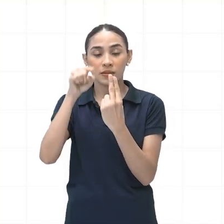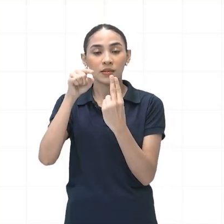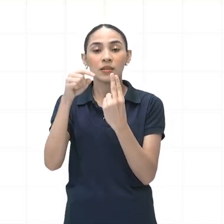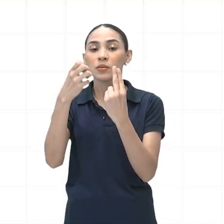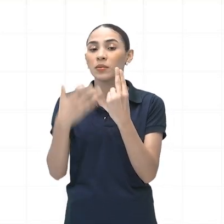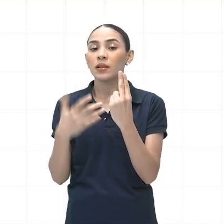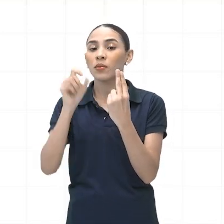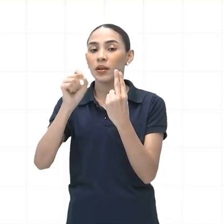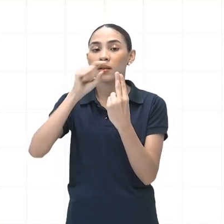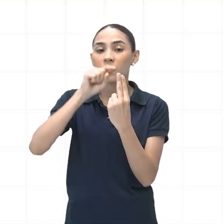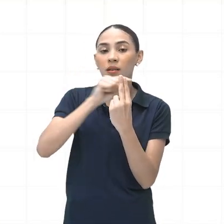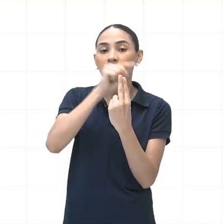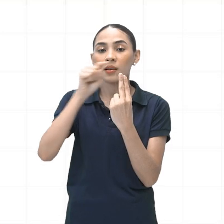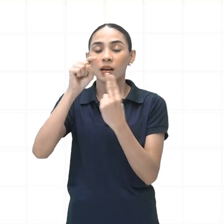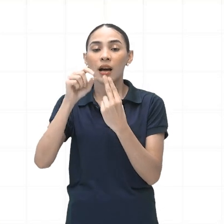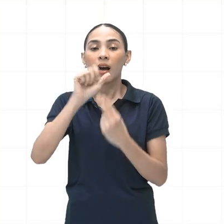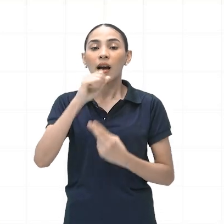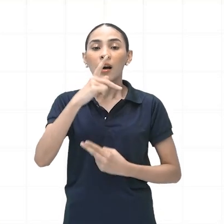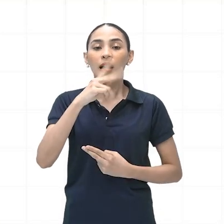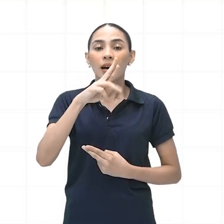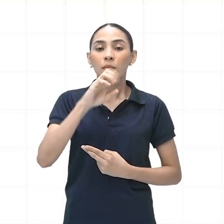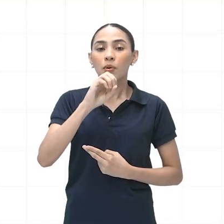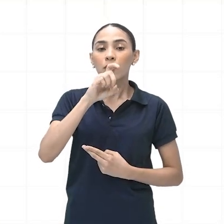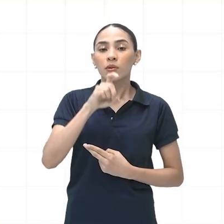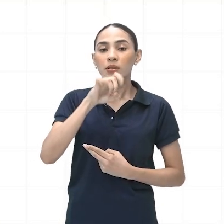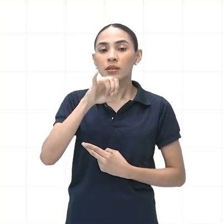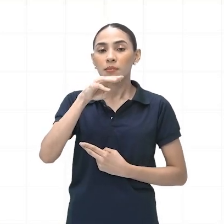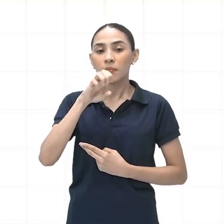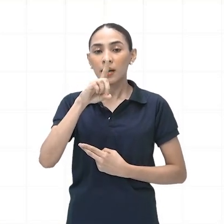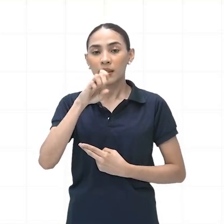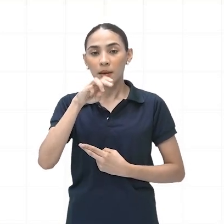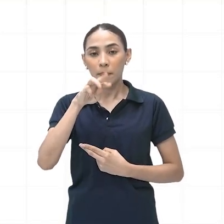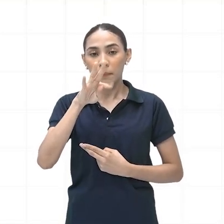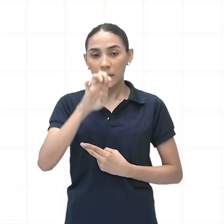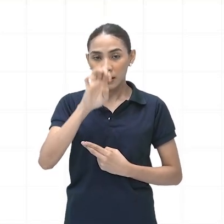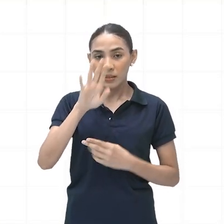que esse valor é aproximadamente. Então,